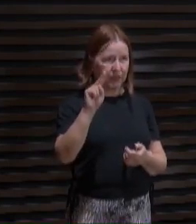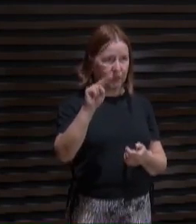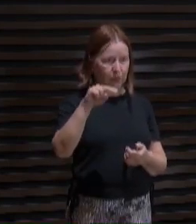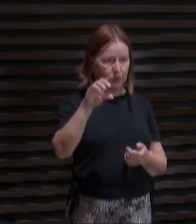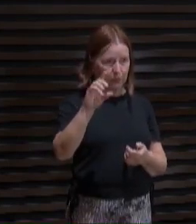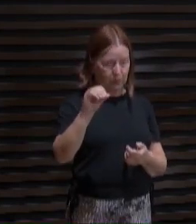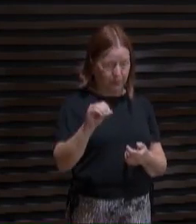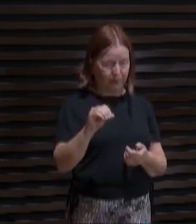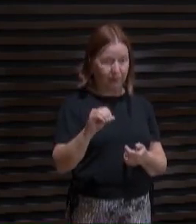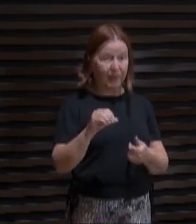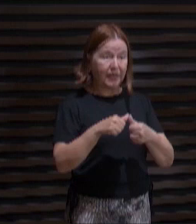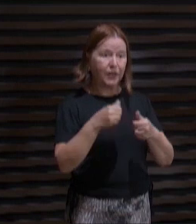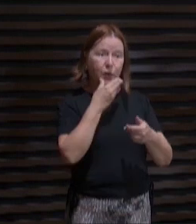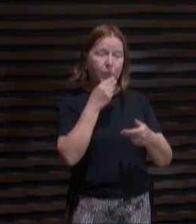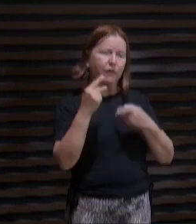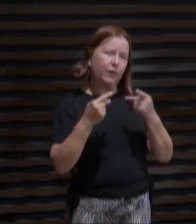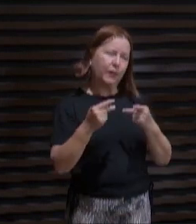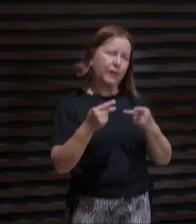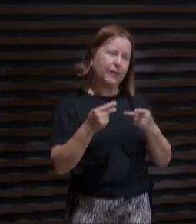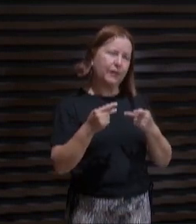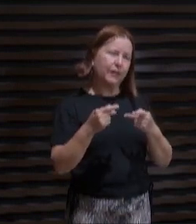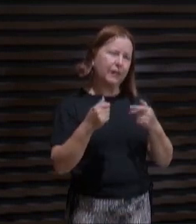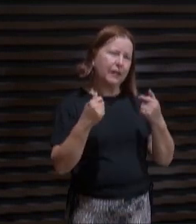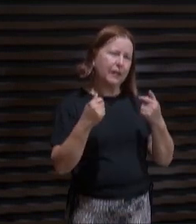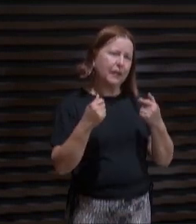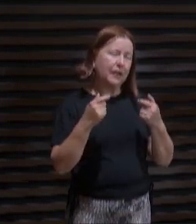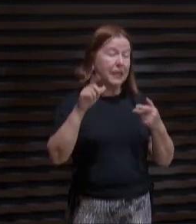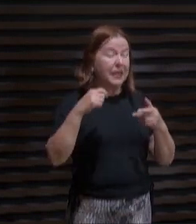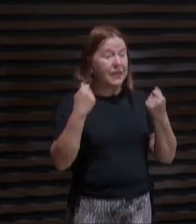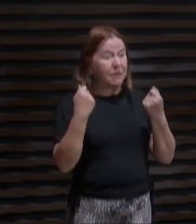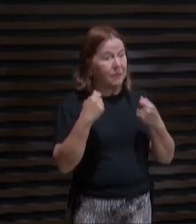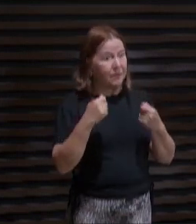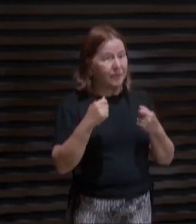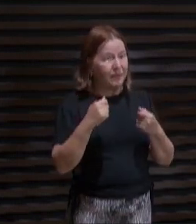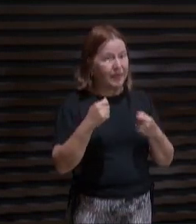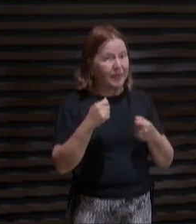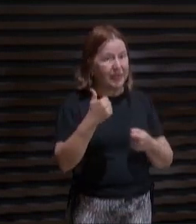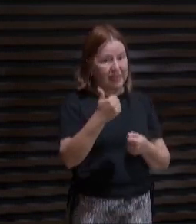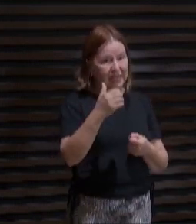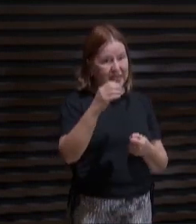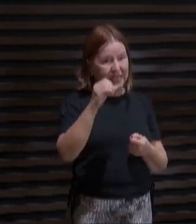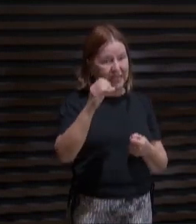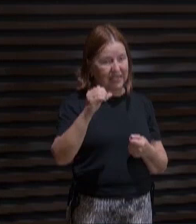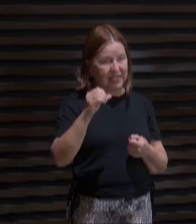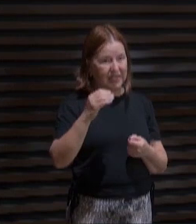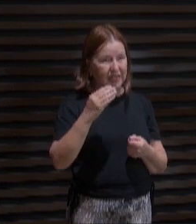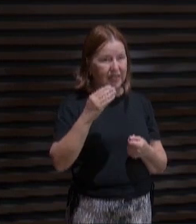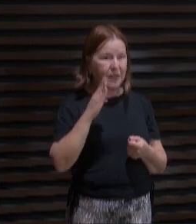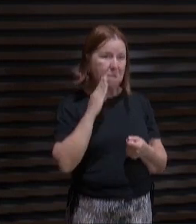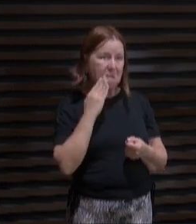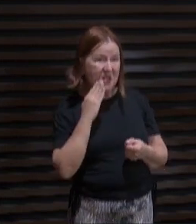necessárias 100 bilhões de estrelas por 24 horas, produzindo